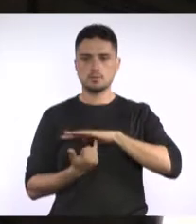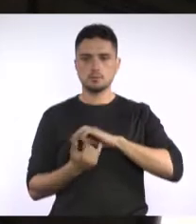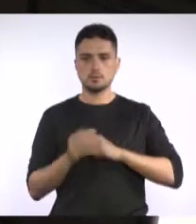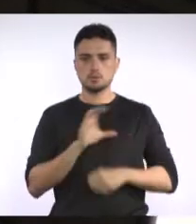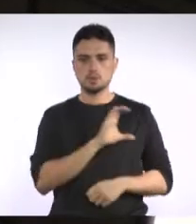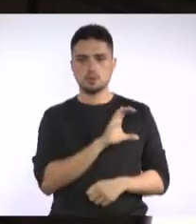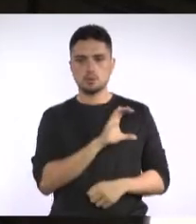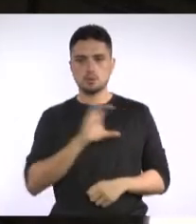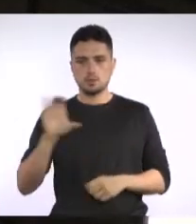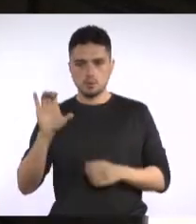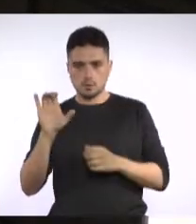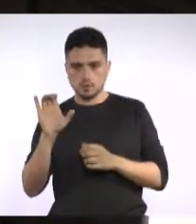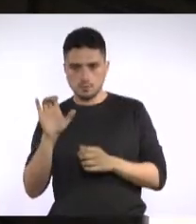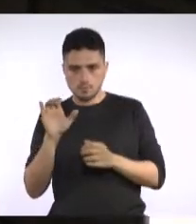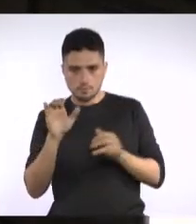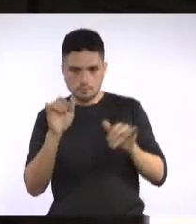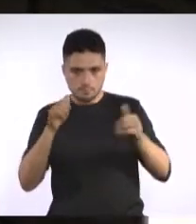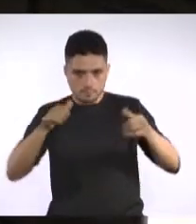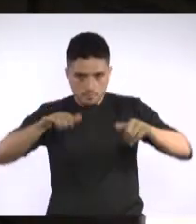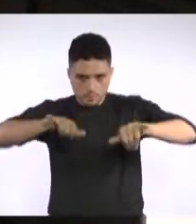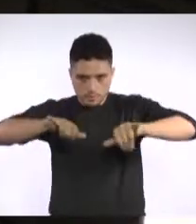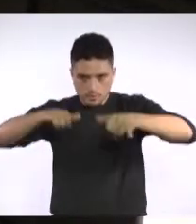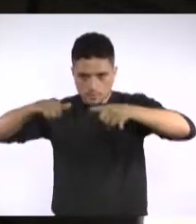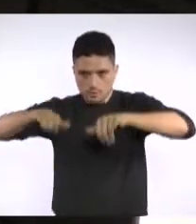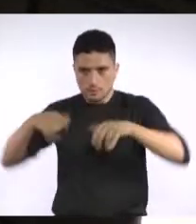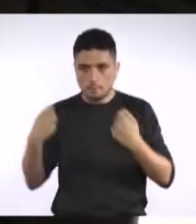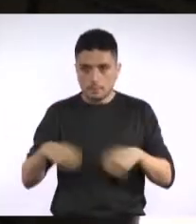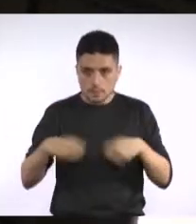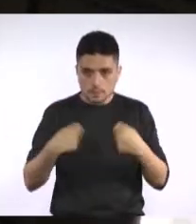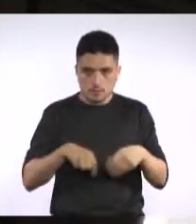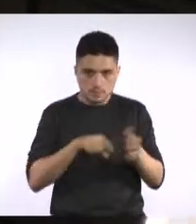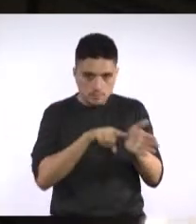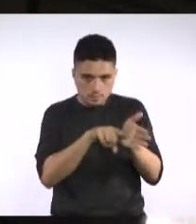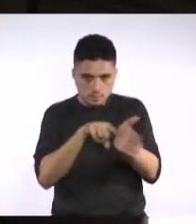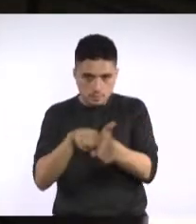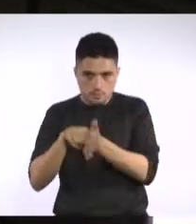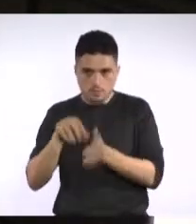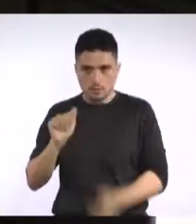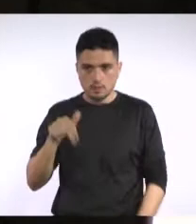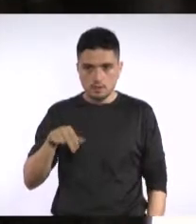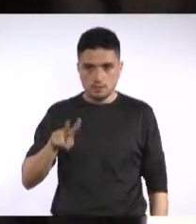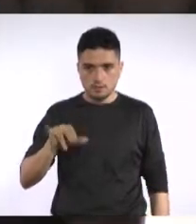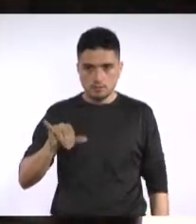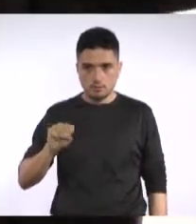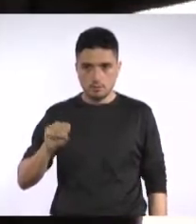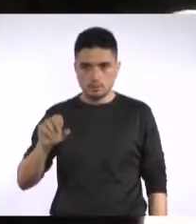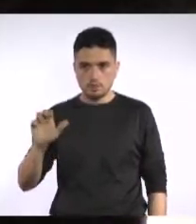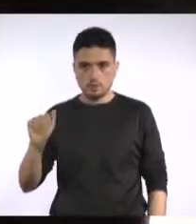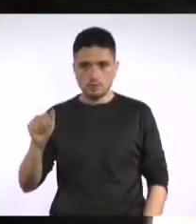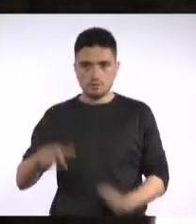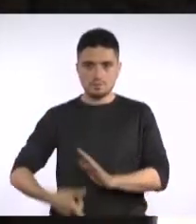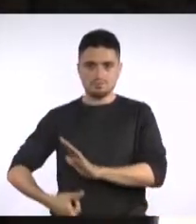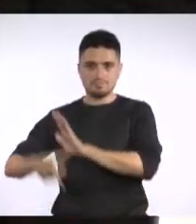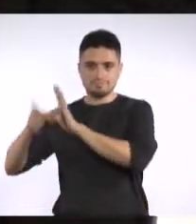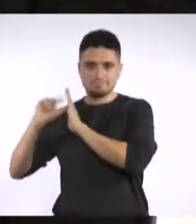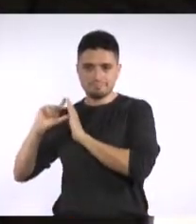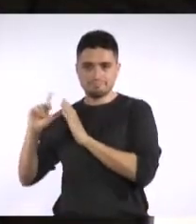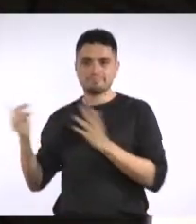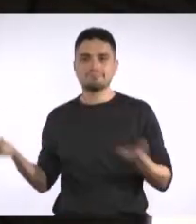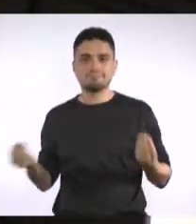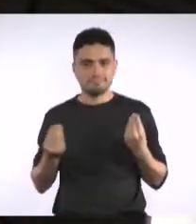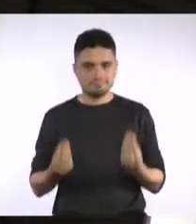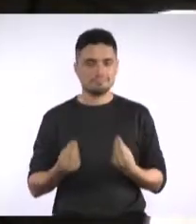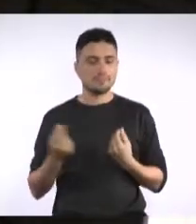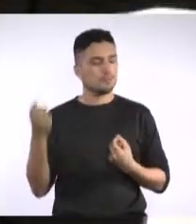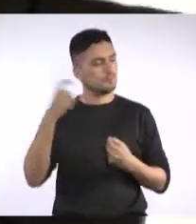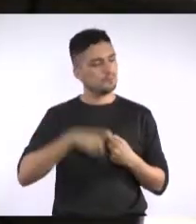plantá-la, desenvolvê-la e cultivá-la. É um retrocesso que fez a Anvisa agora em dezembro, impedindo o cultivo. Esses medicamentos são caríssimos. Para a pesquisa,